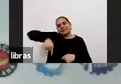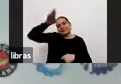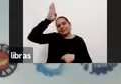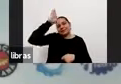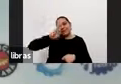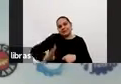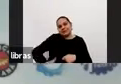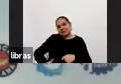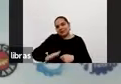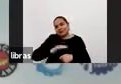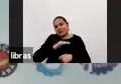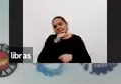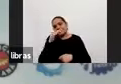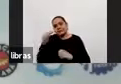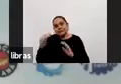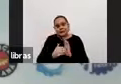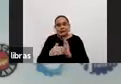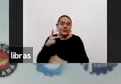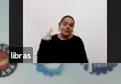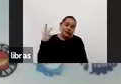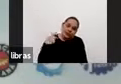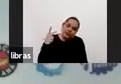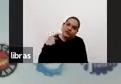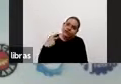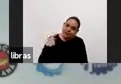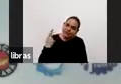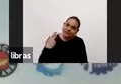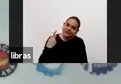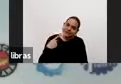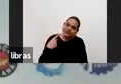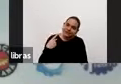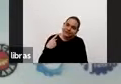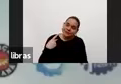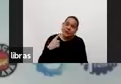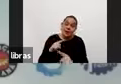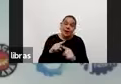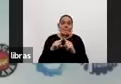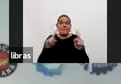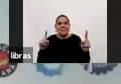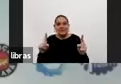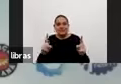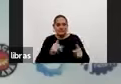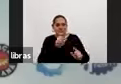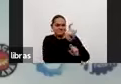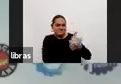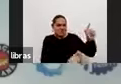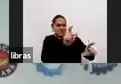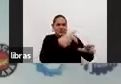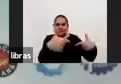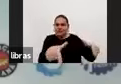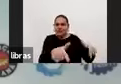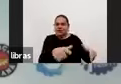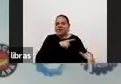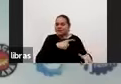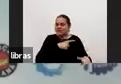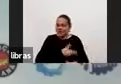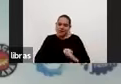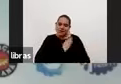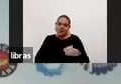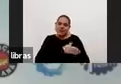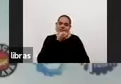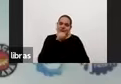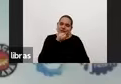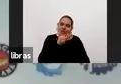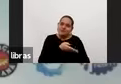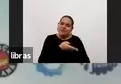gestão em relação a políticas, né? A políticas de emprego, mas sobra nas pessoas, nos trabalhadores brasileiros,